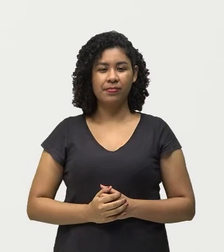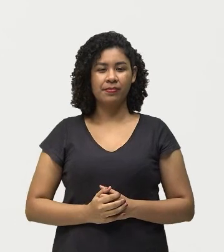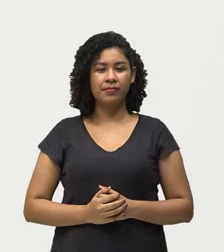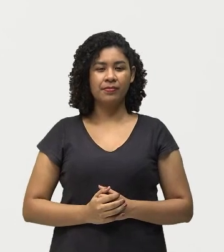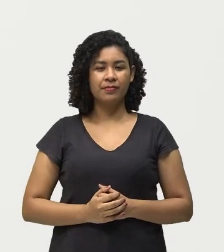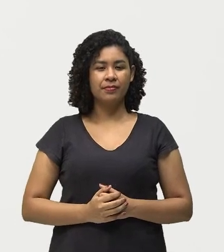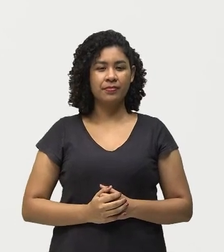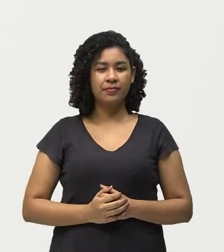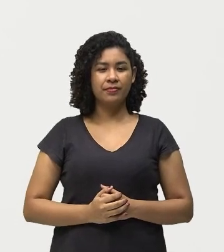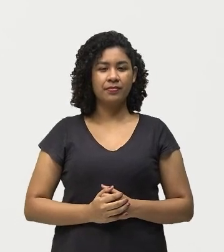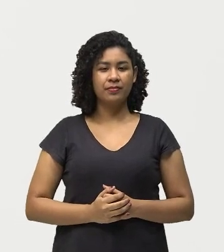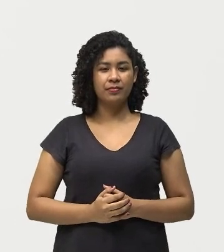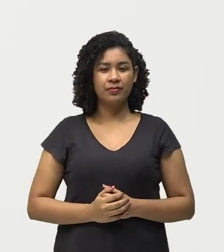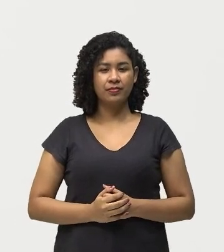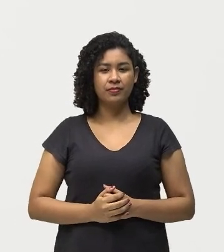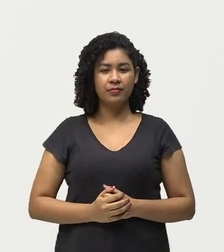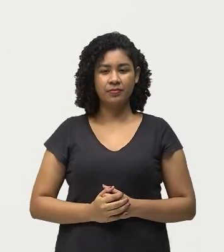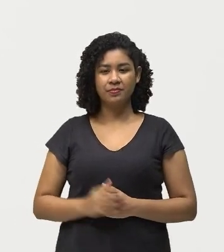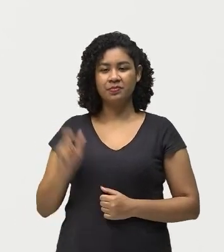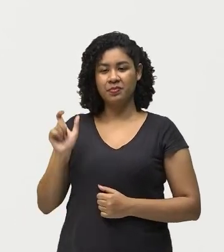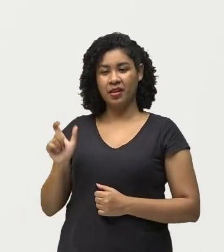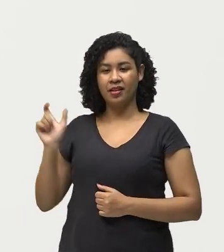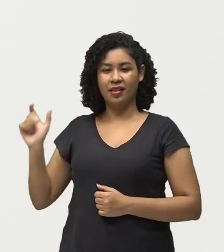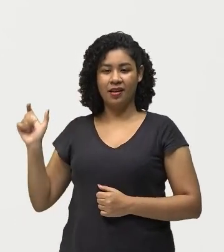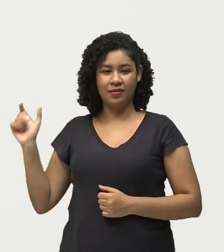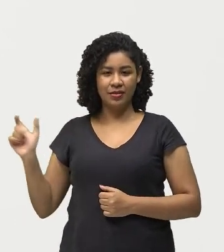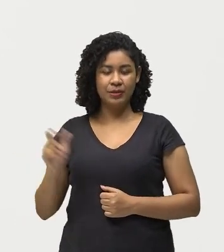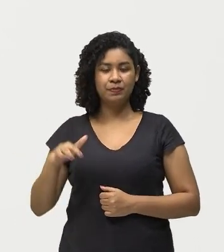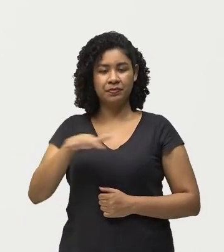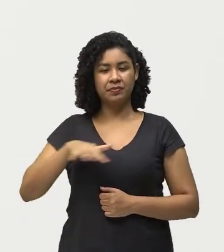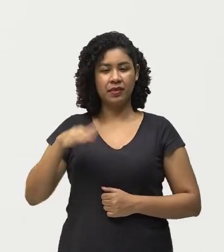The labor market, né? No caso, o mercado de trabalho, is